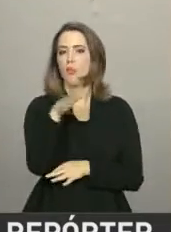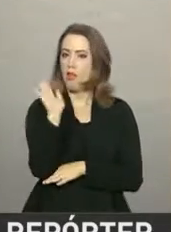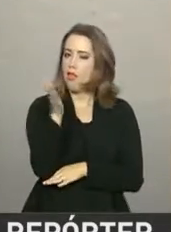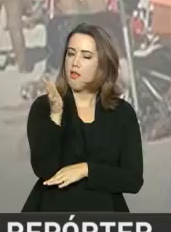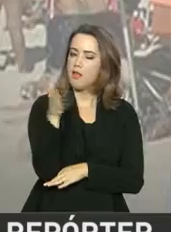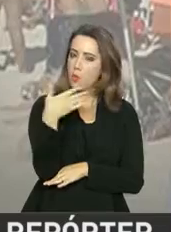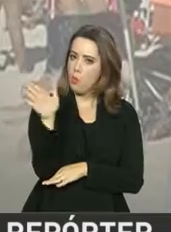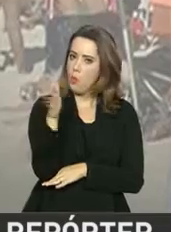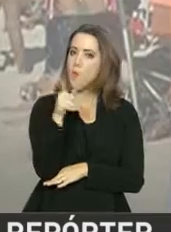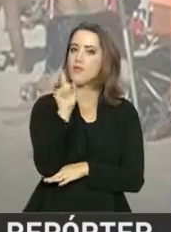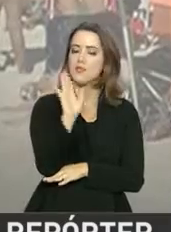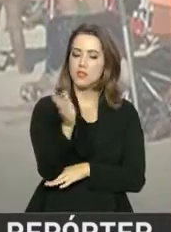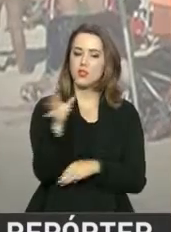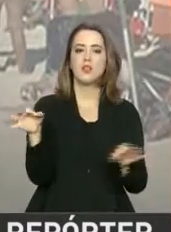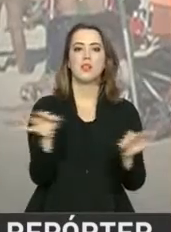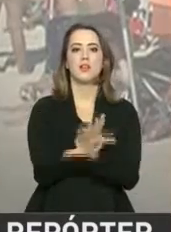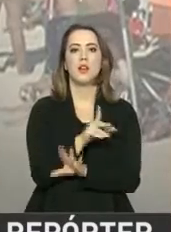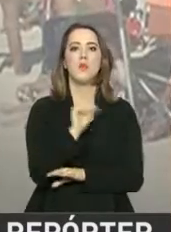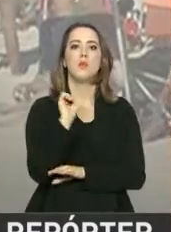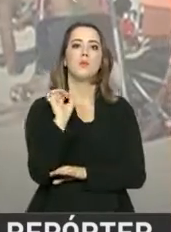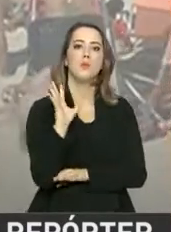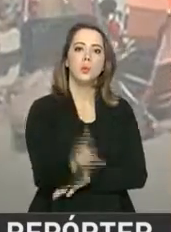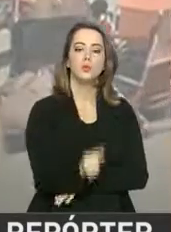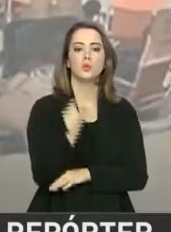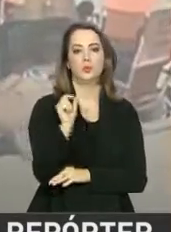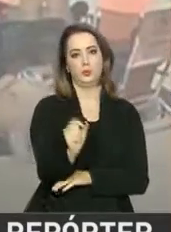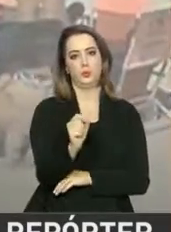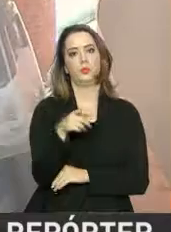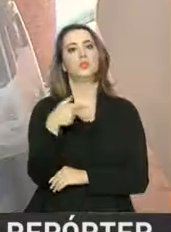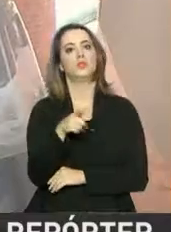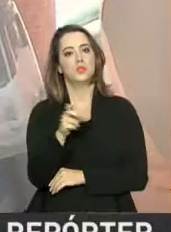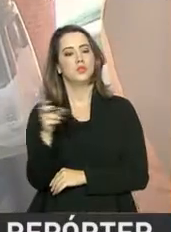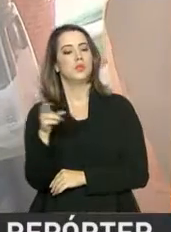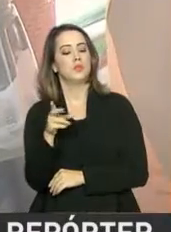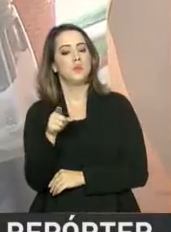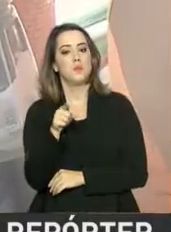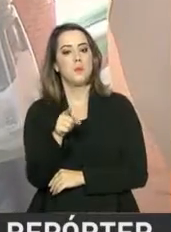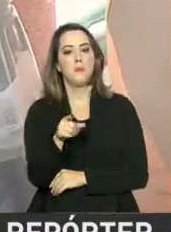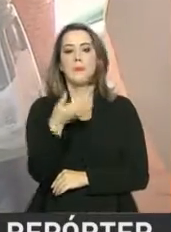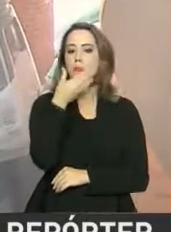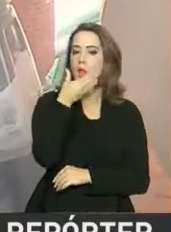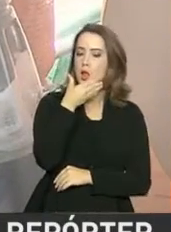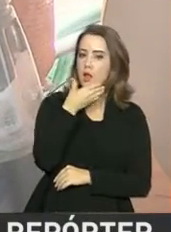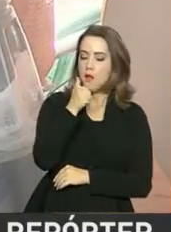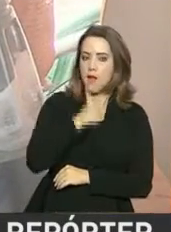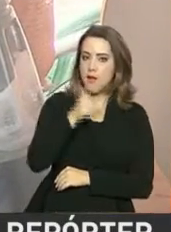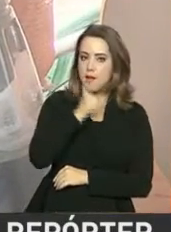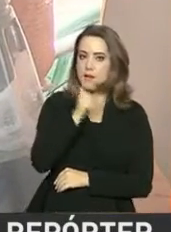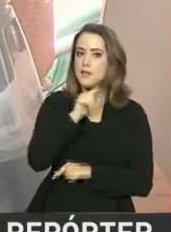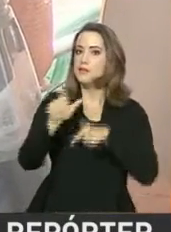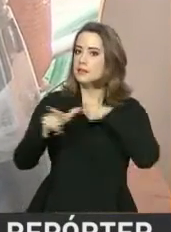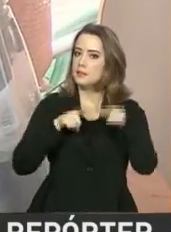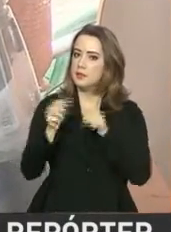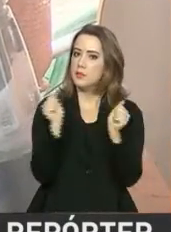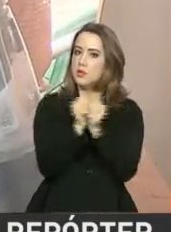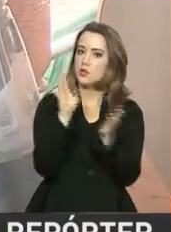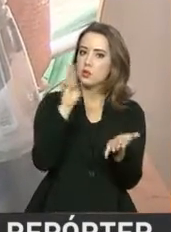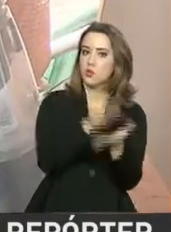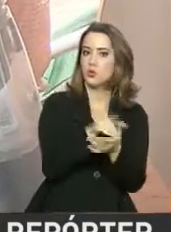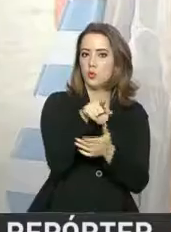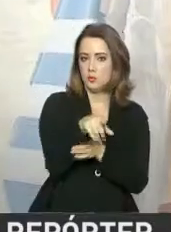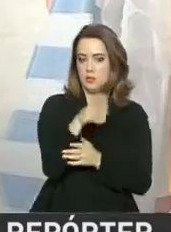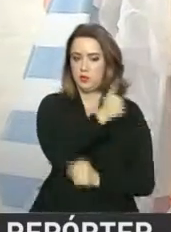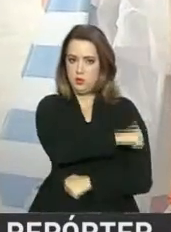chegou a ficar em 9º lugar no ranking dos alunos que mais pontuaram. Rosemary, que trabalha com o marido numa barraca em